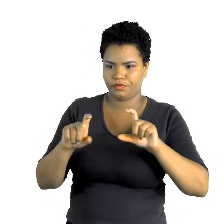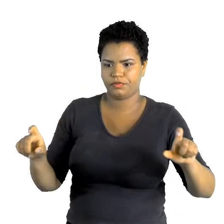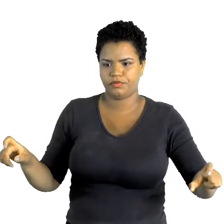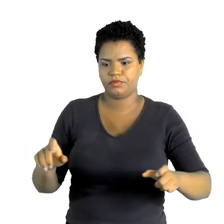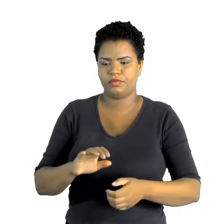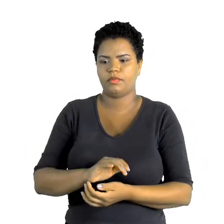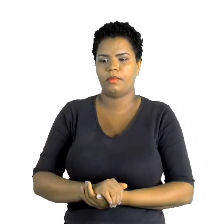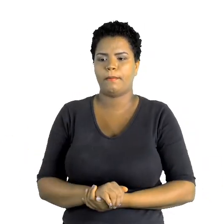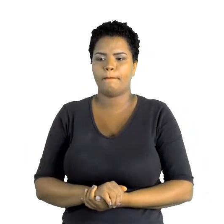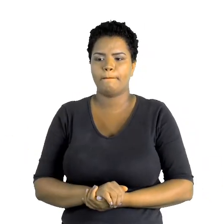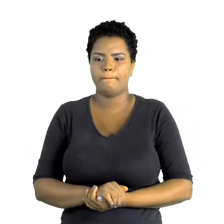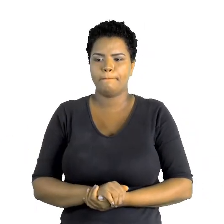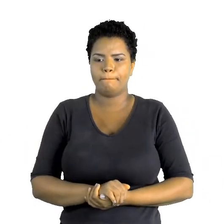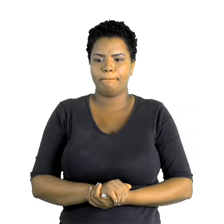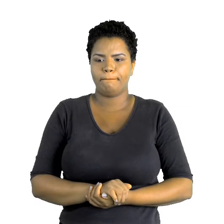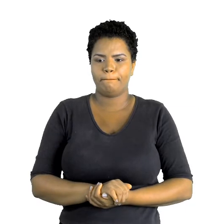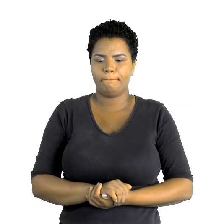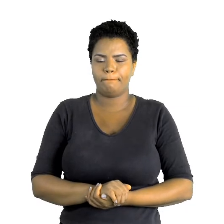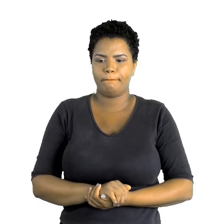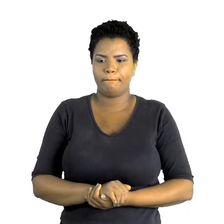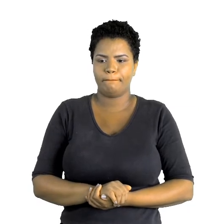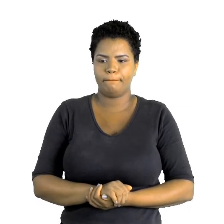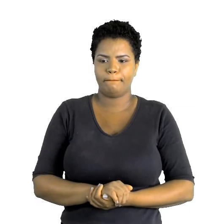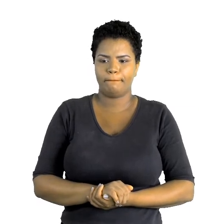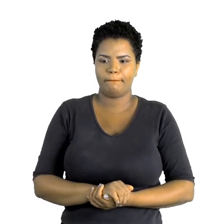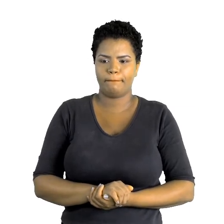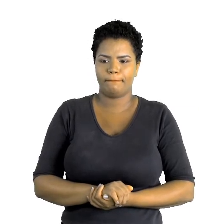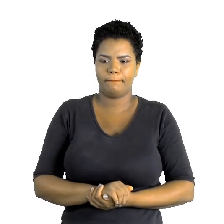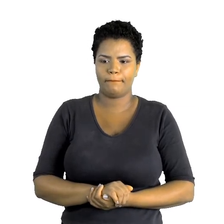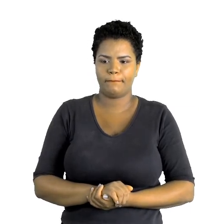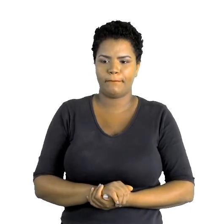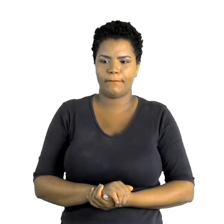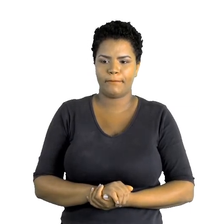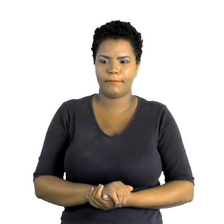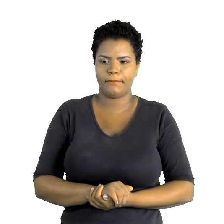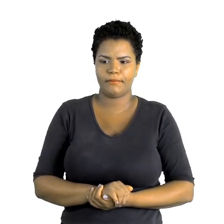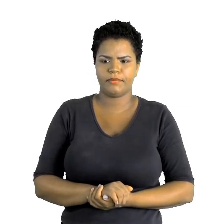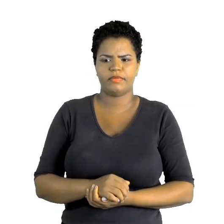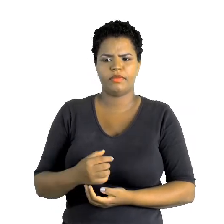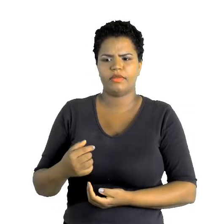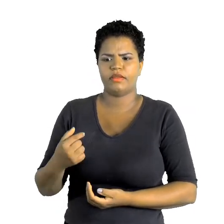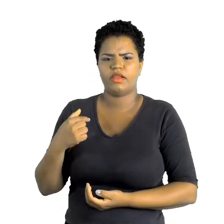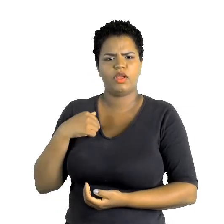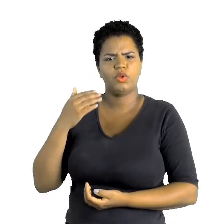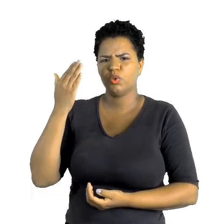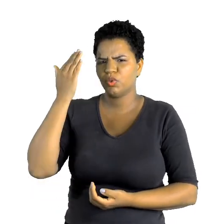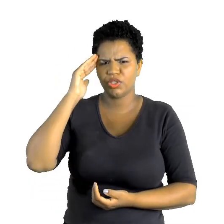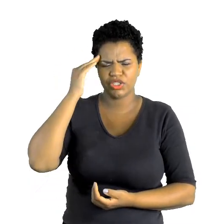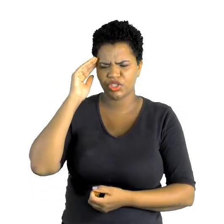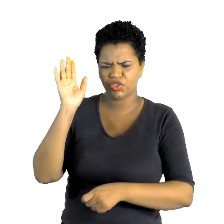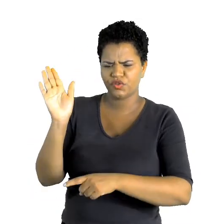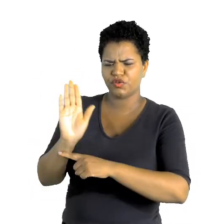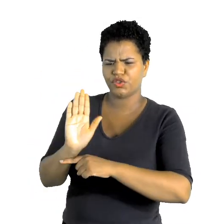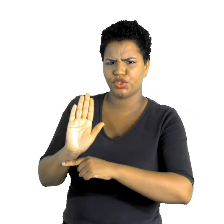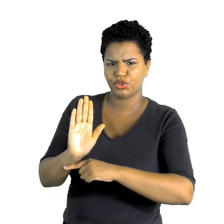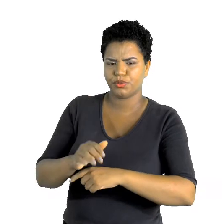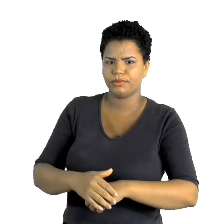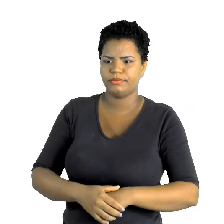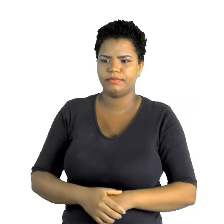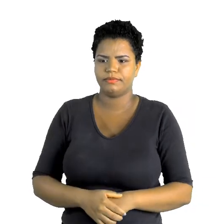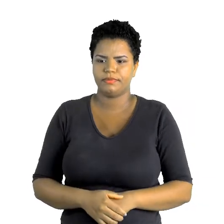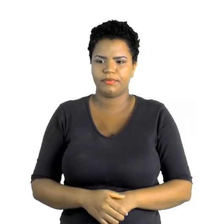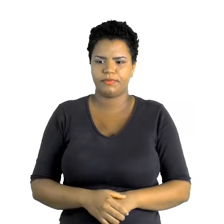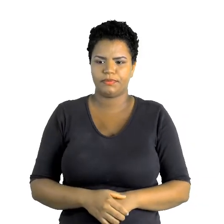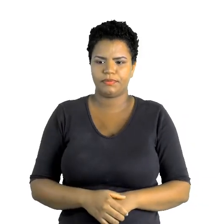I didn't understand this video. I didn't understand this video. Eu não entendi isso aqui. Eu não entendi esse vídeo. I would like